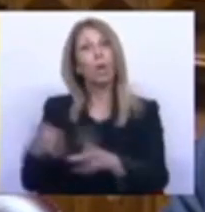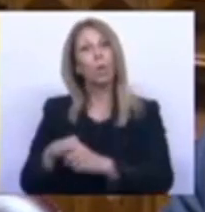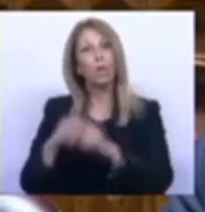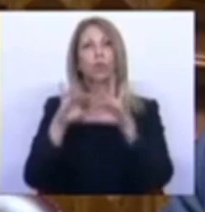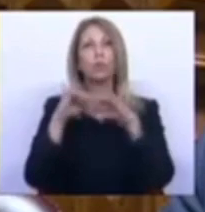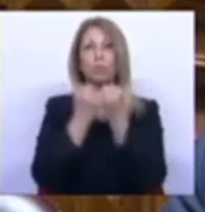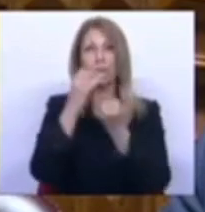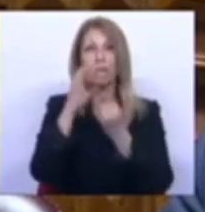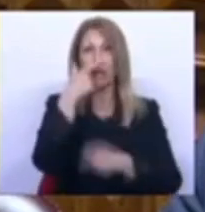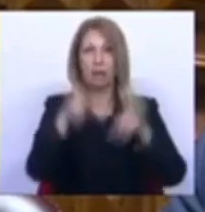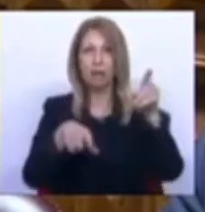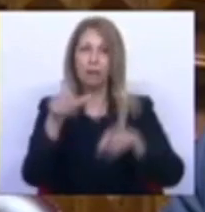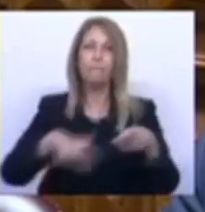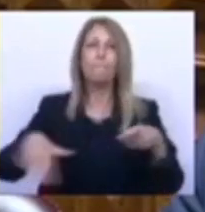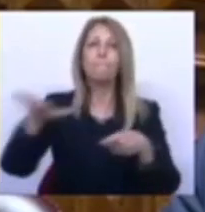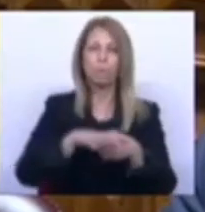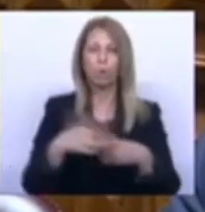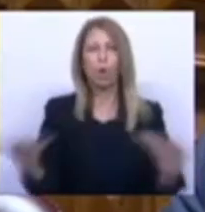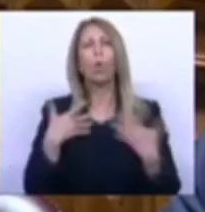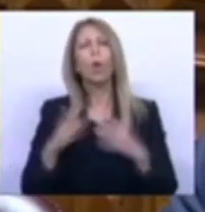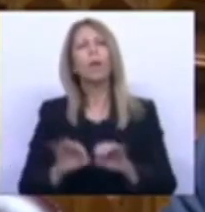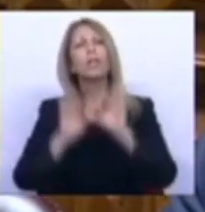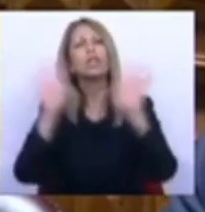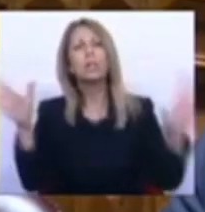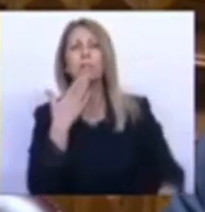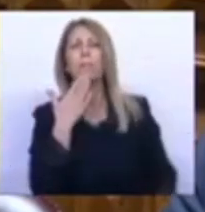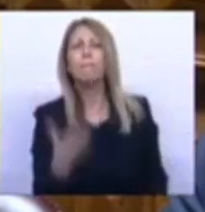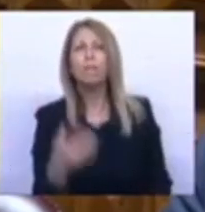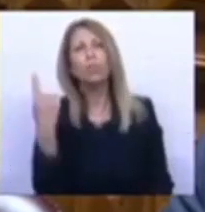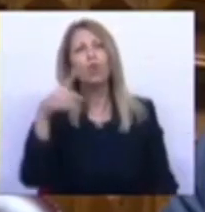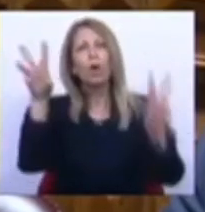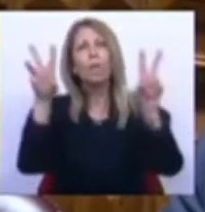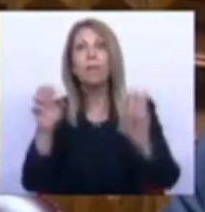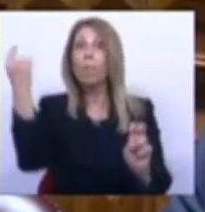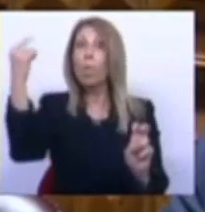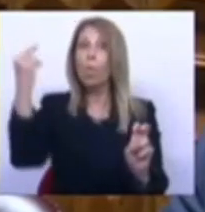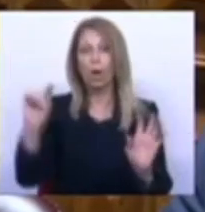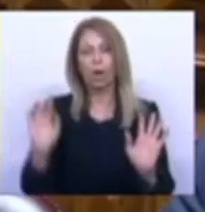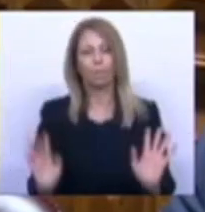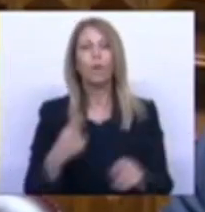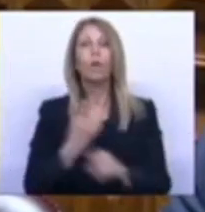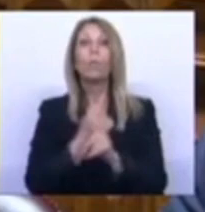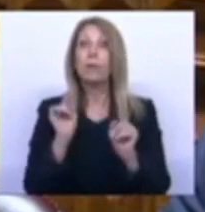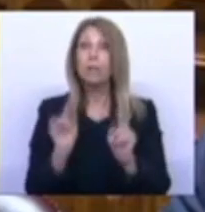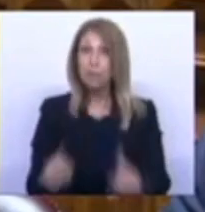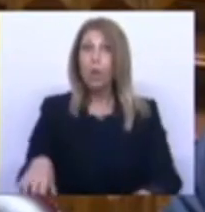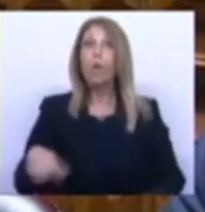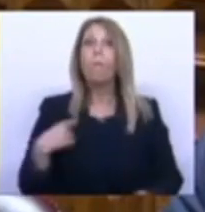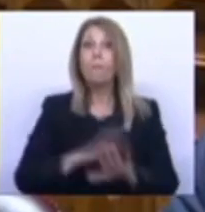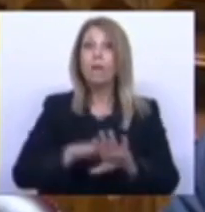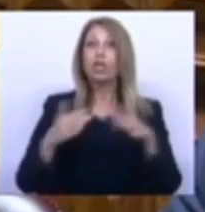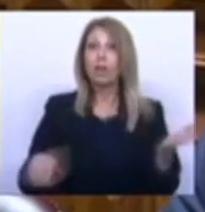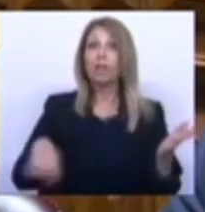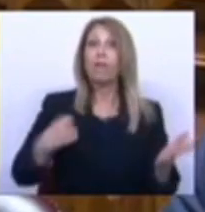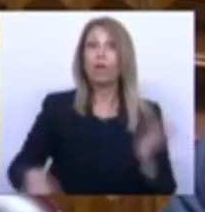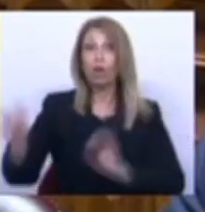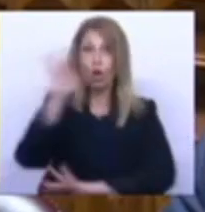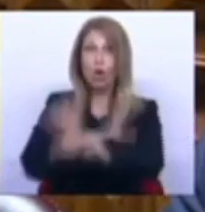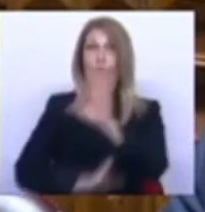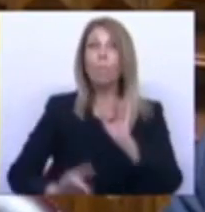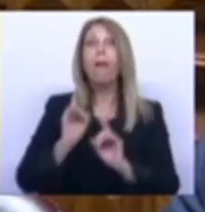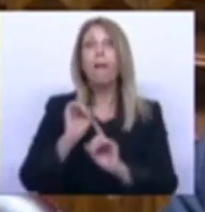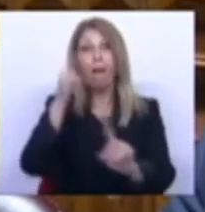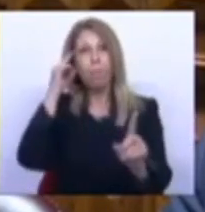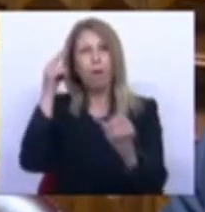pedido de esclarecimento será sobre um tema apenas, porque para isso serve uma esquerda verde europeia para falar do que vai do mais concreto ao mais